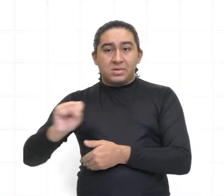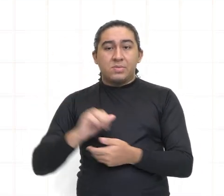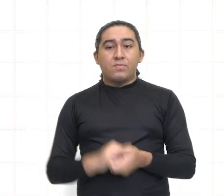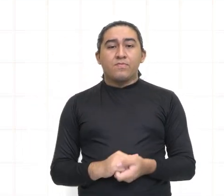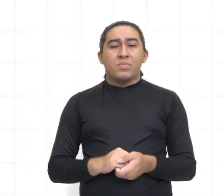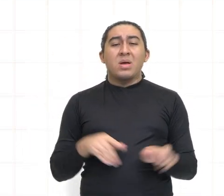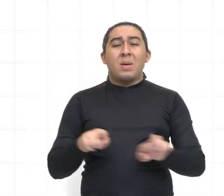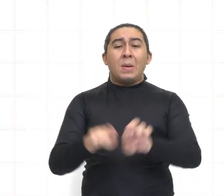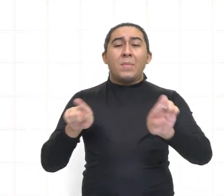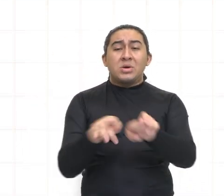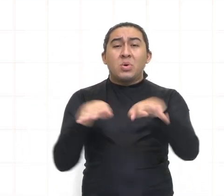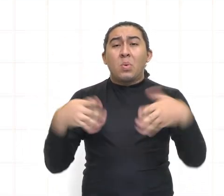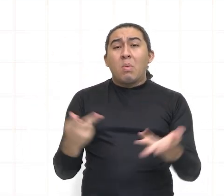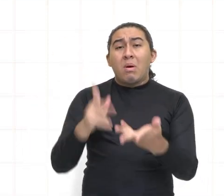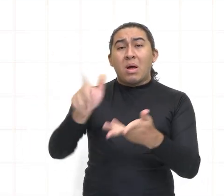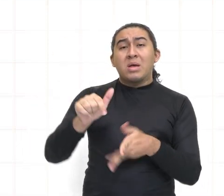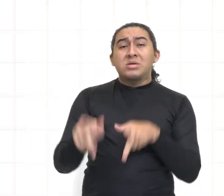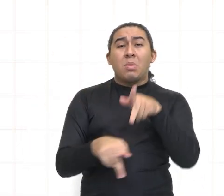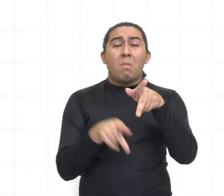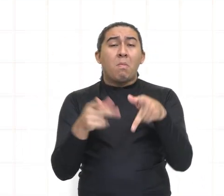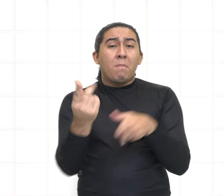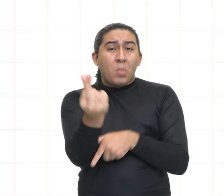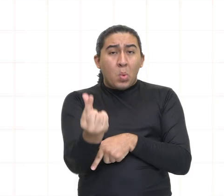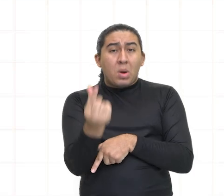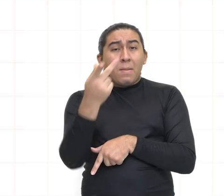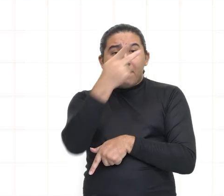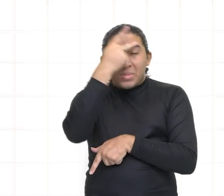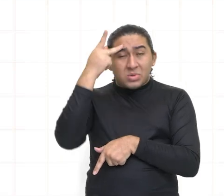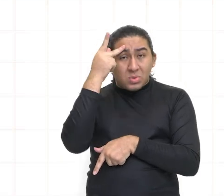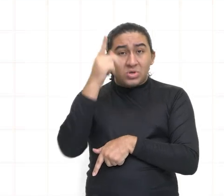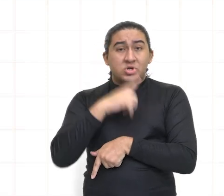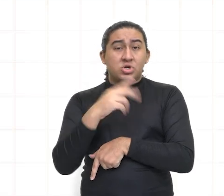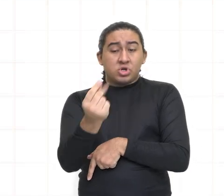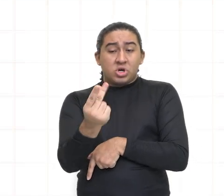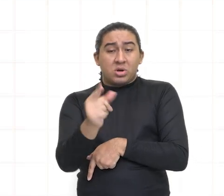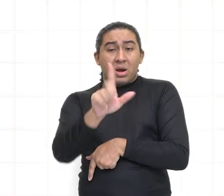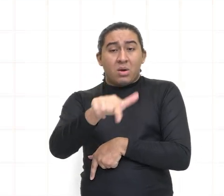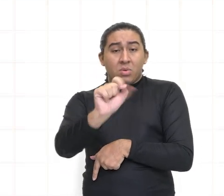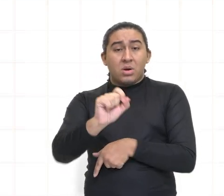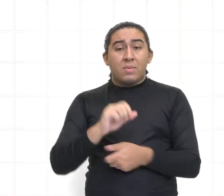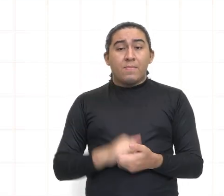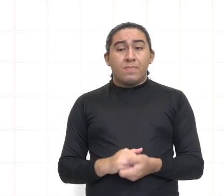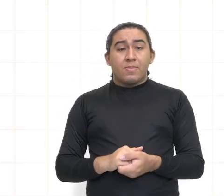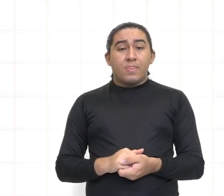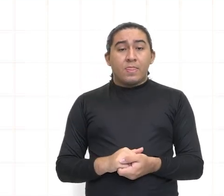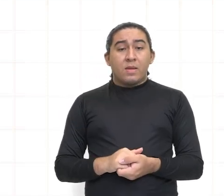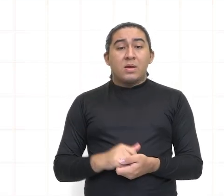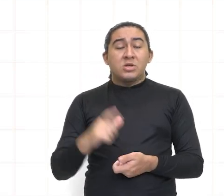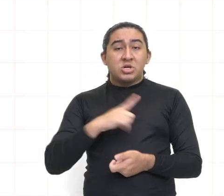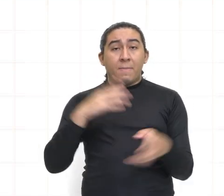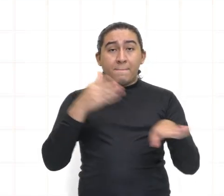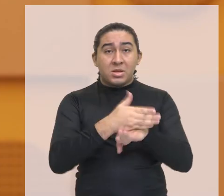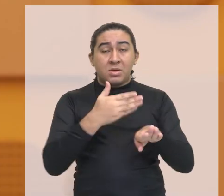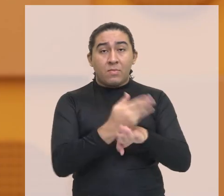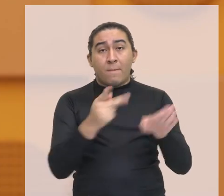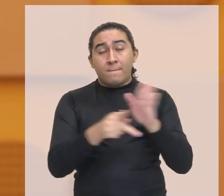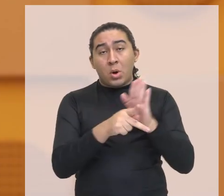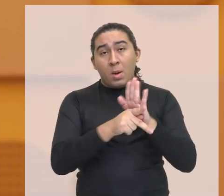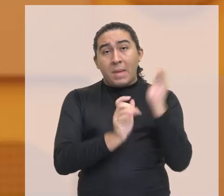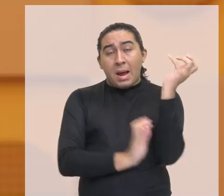professor. E quem eram esses poucos que tinham dinheiro, gente? Eram os chamados membros da burocracia